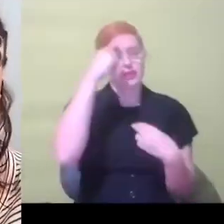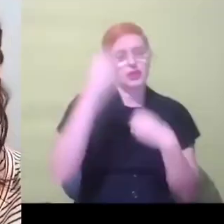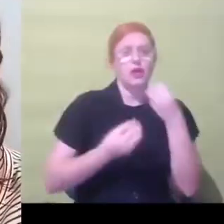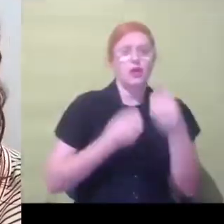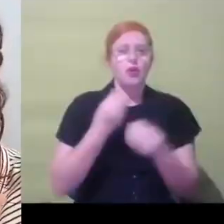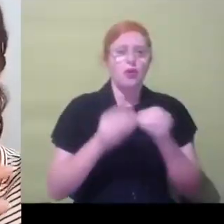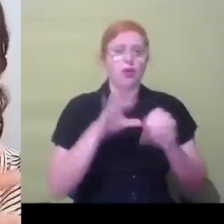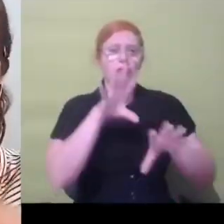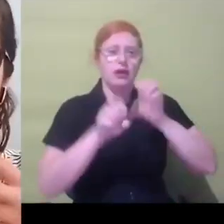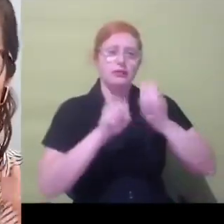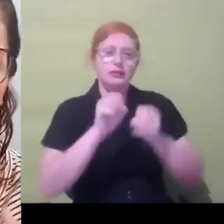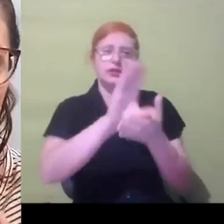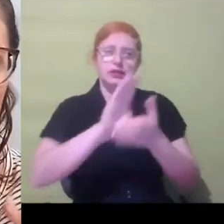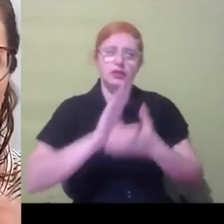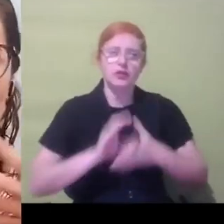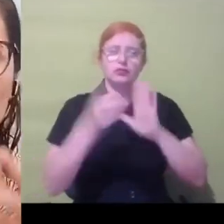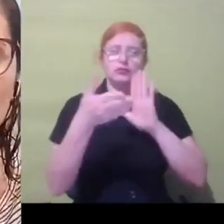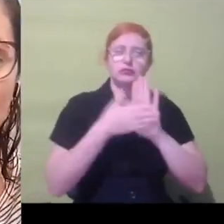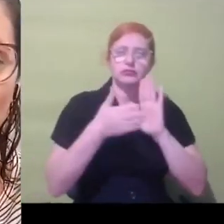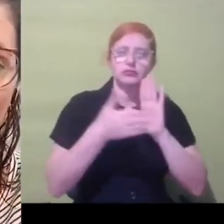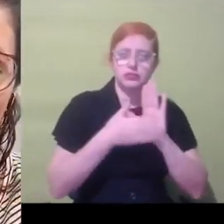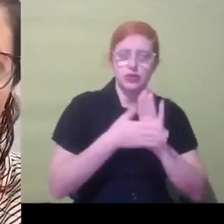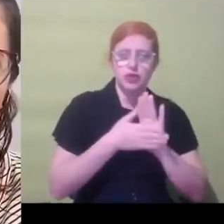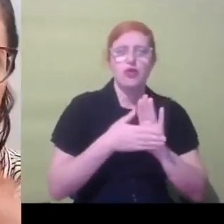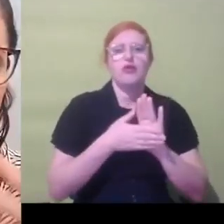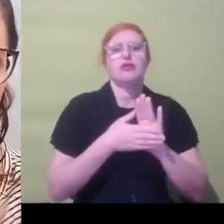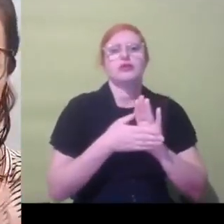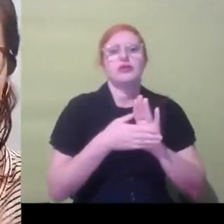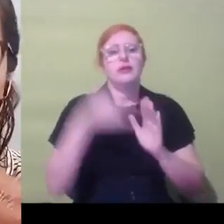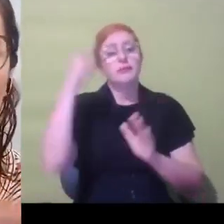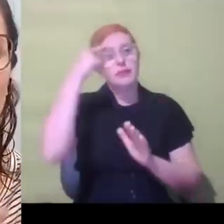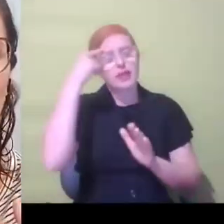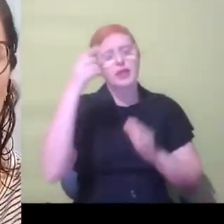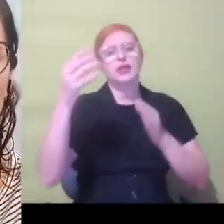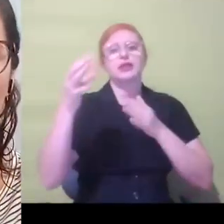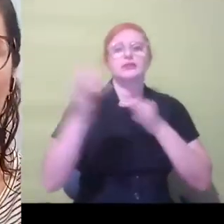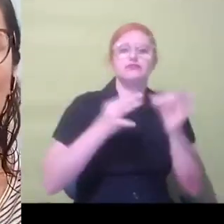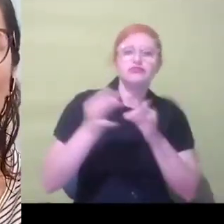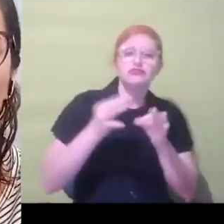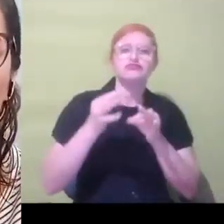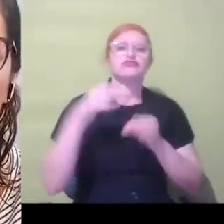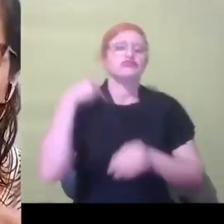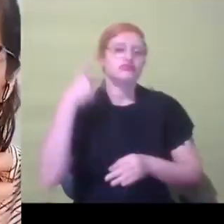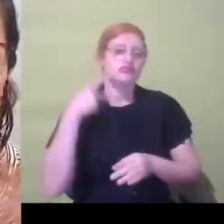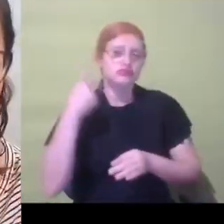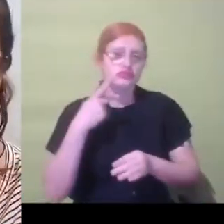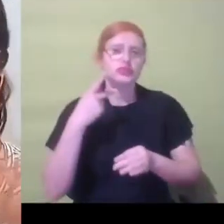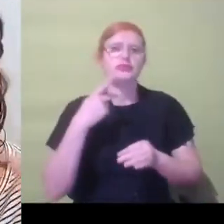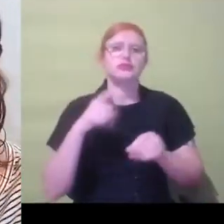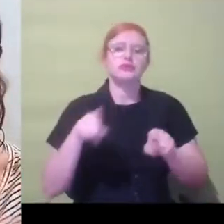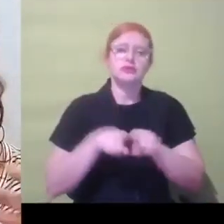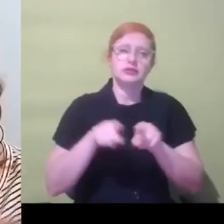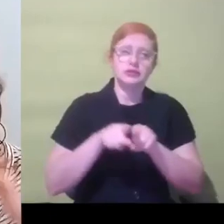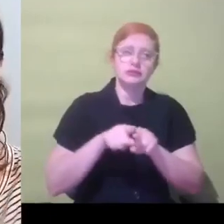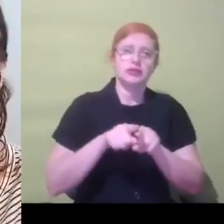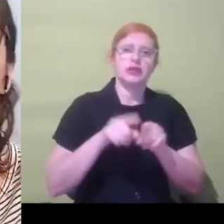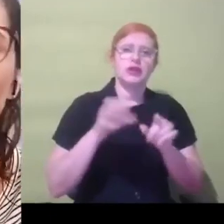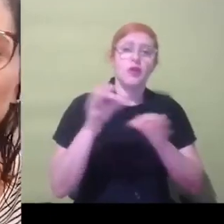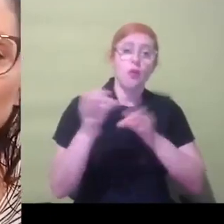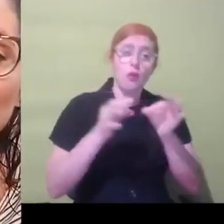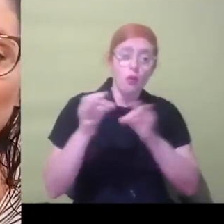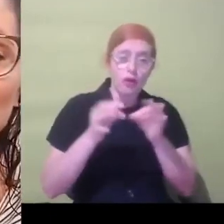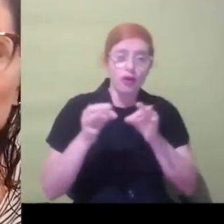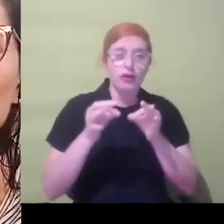captar recursos, propostas, pensa o projeto político e tal, e dinamiza o